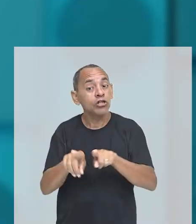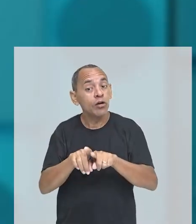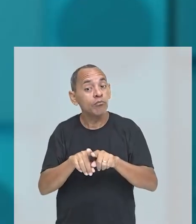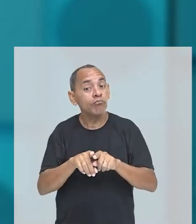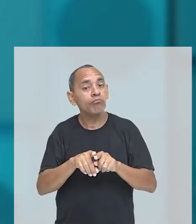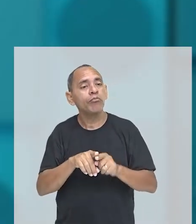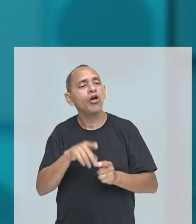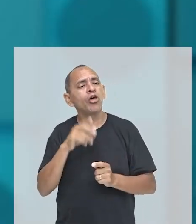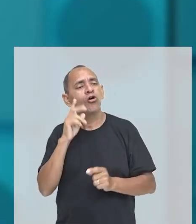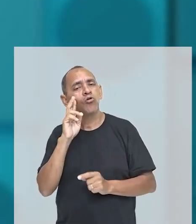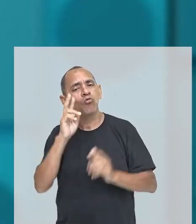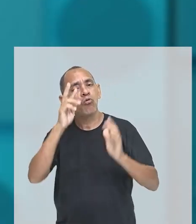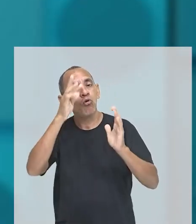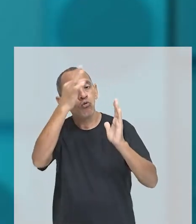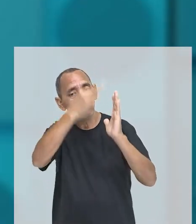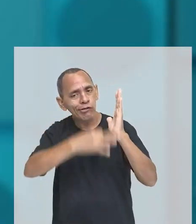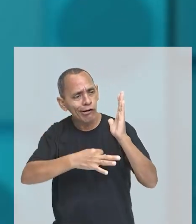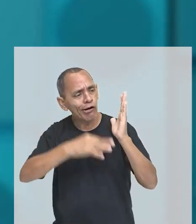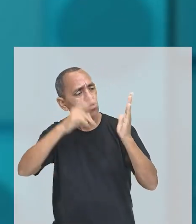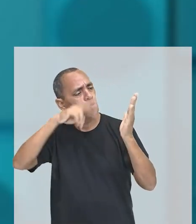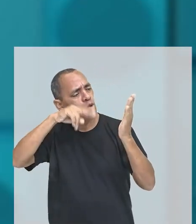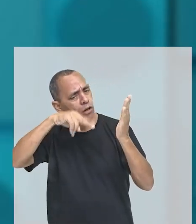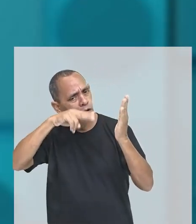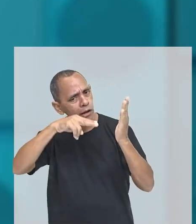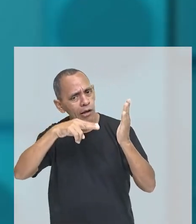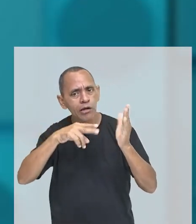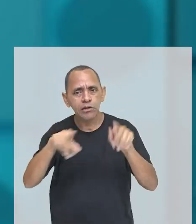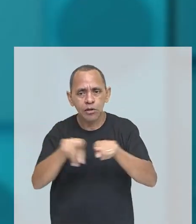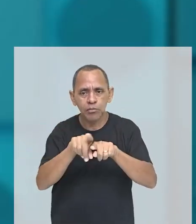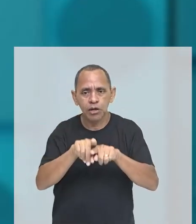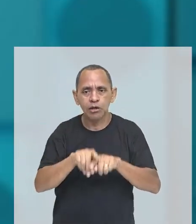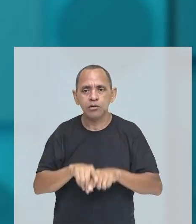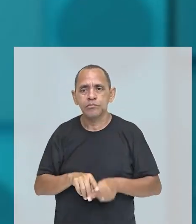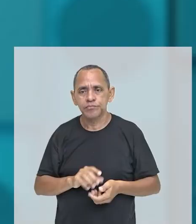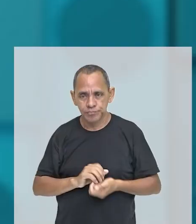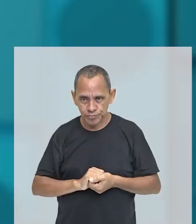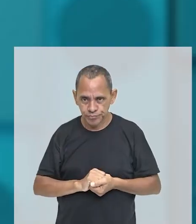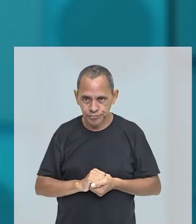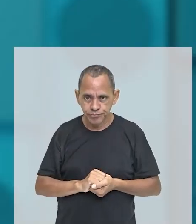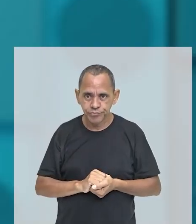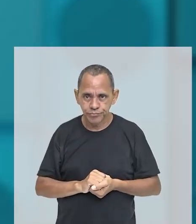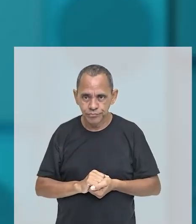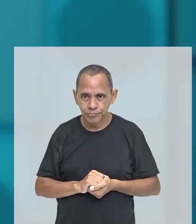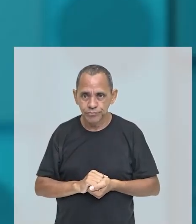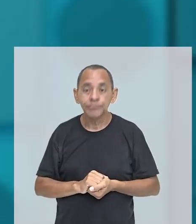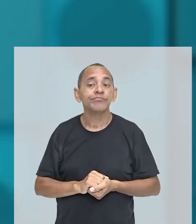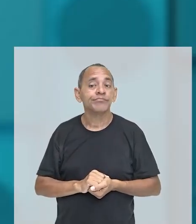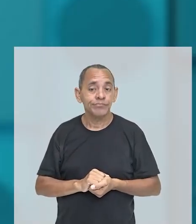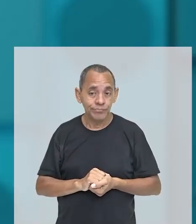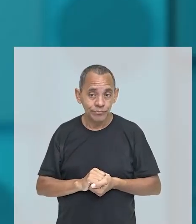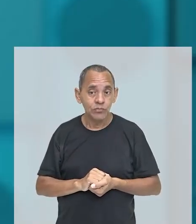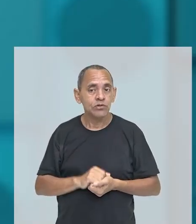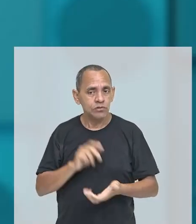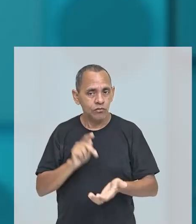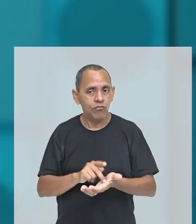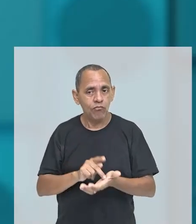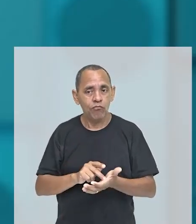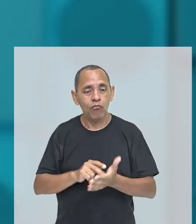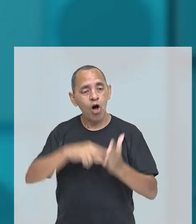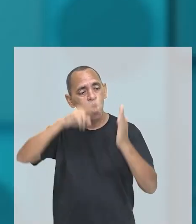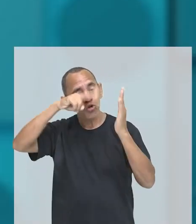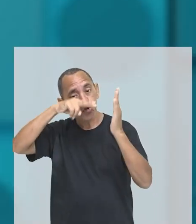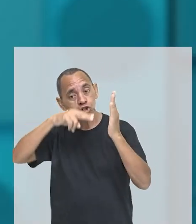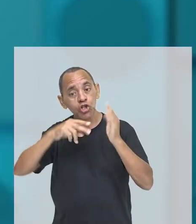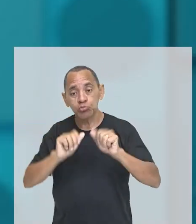de texto. Agora a gente vai explorar um um texto que facilmente estaria presente aí numa prova de avaliação do Enem, por